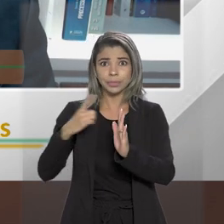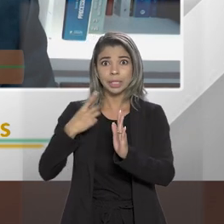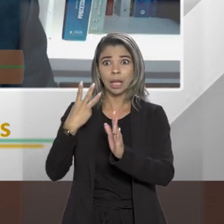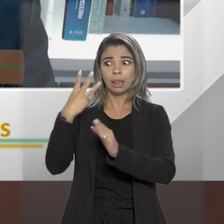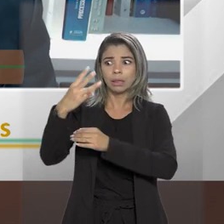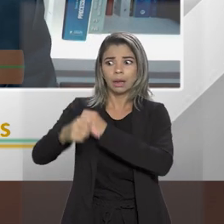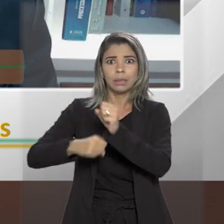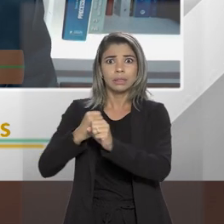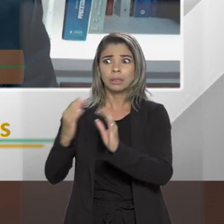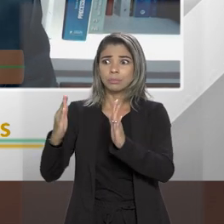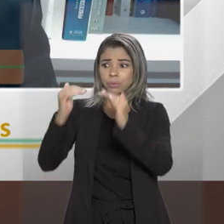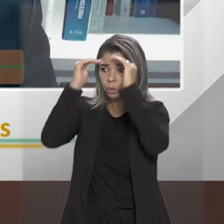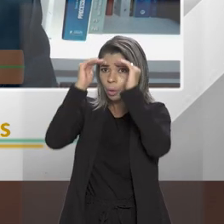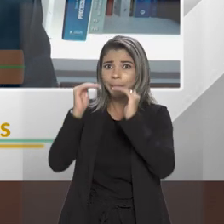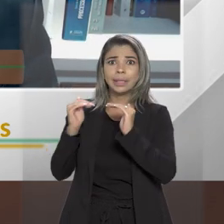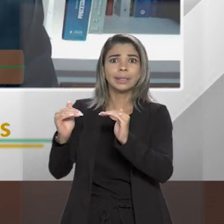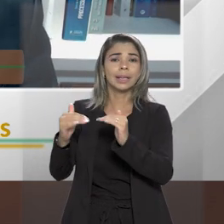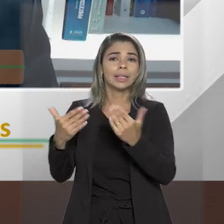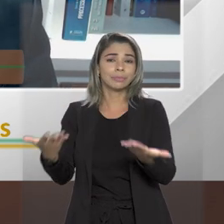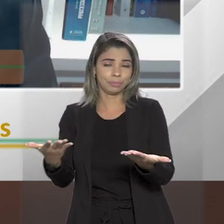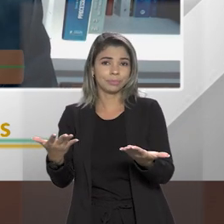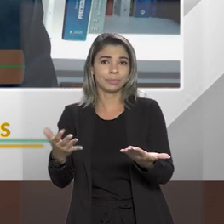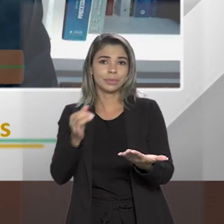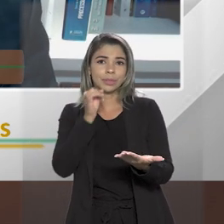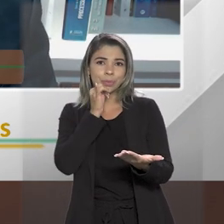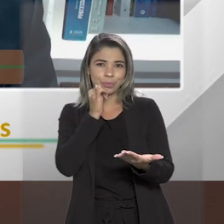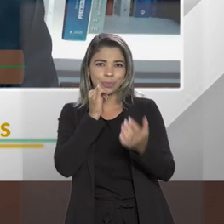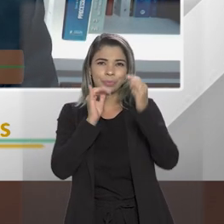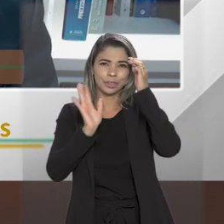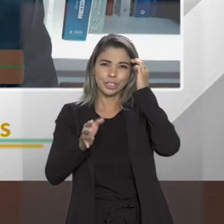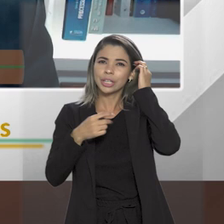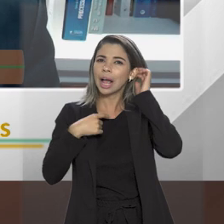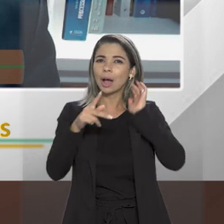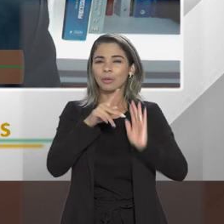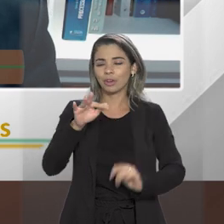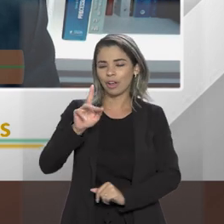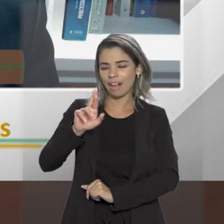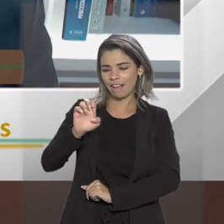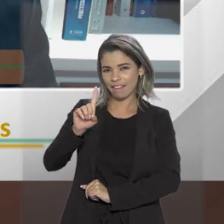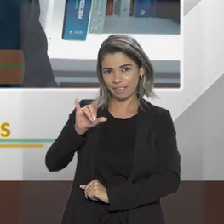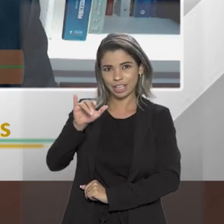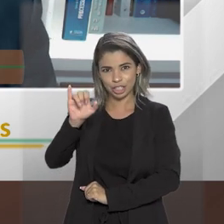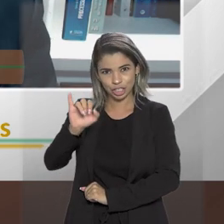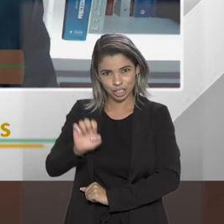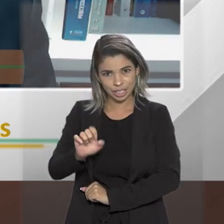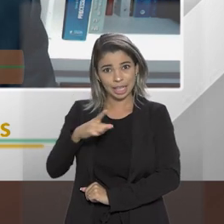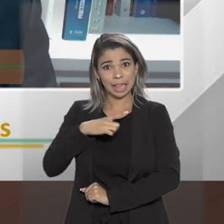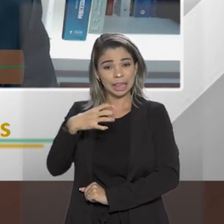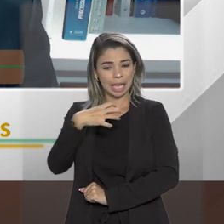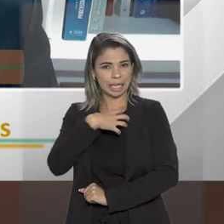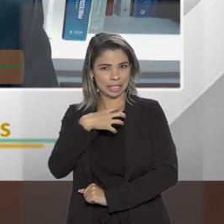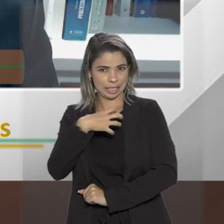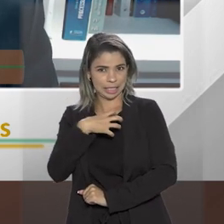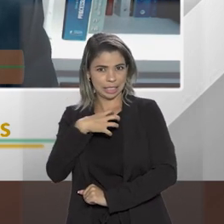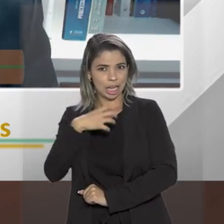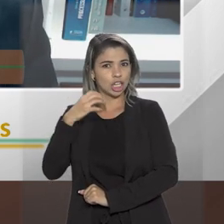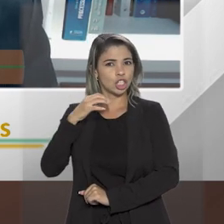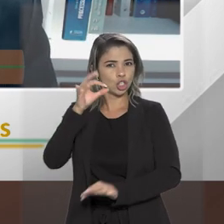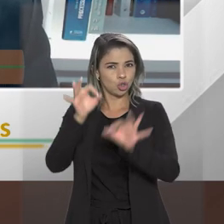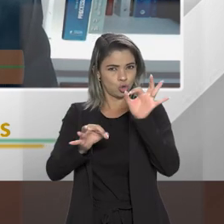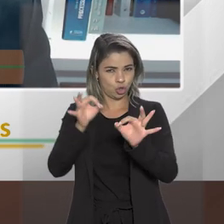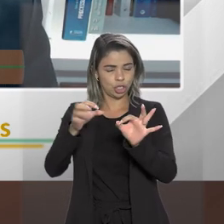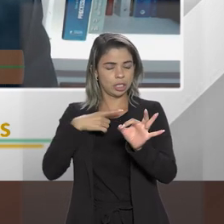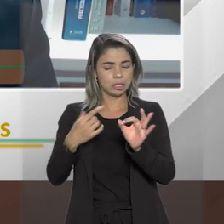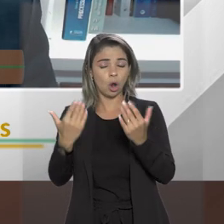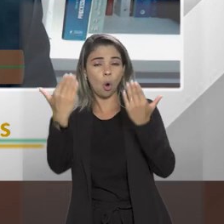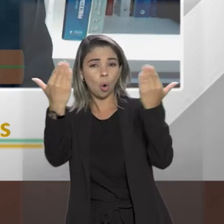execução. Em homenagem ao meu caríssimo professor Fred G., eu vou levantar aqui os dados do TJ da Bahia e em comparação com o TJ de Minas Gerais, aqui de onde